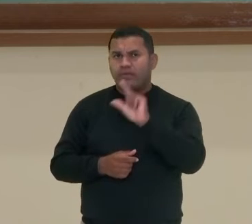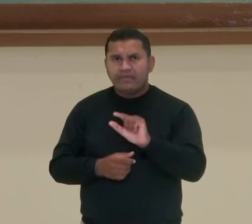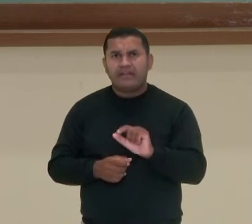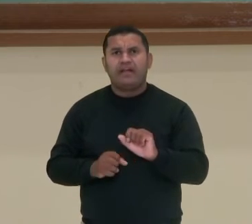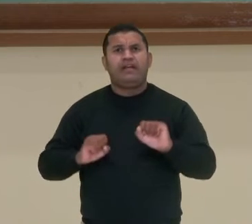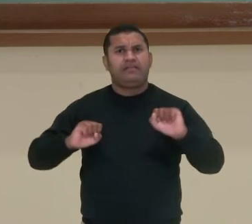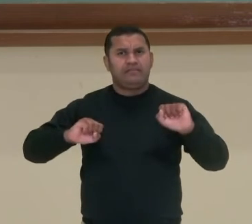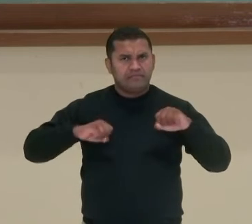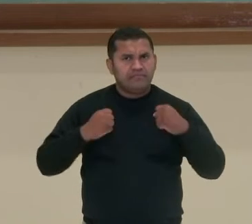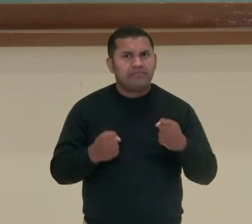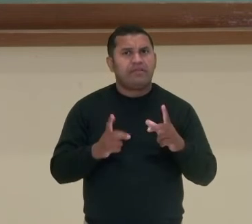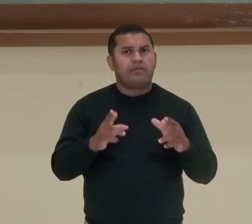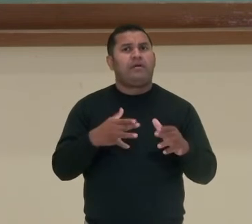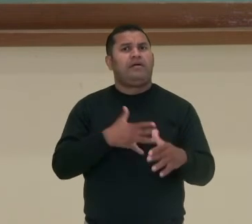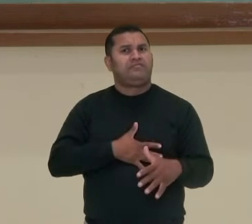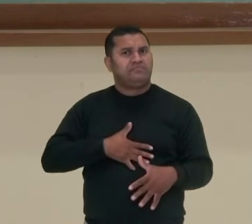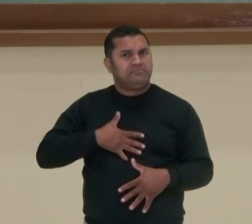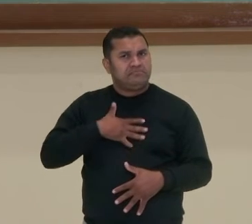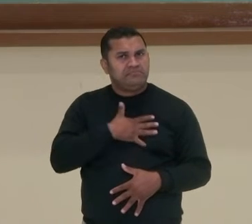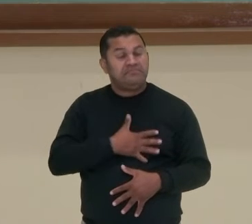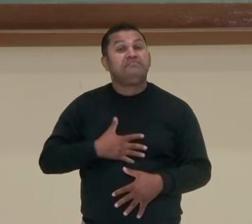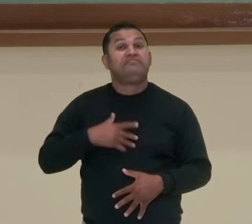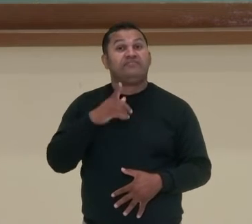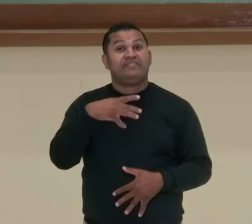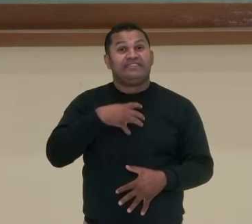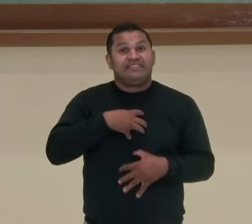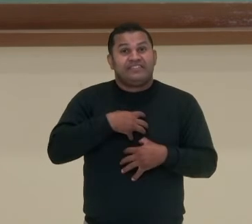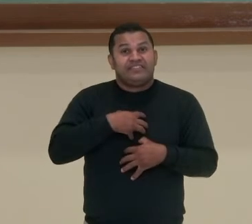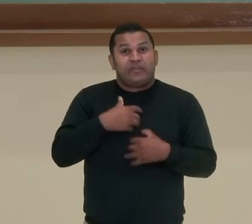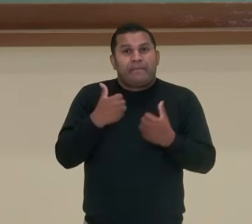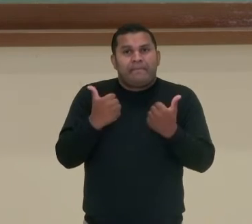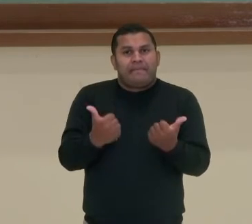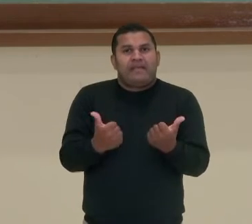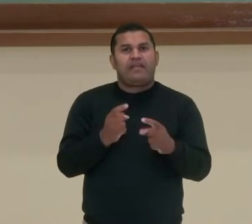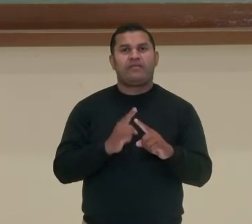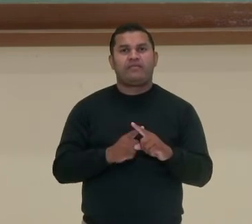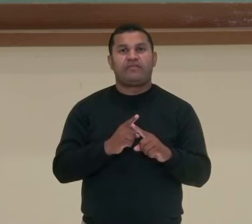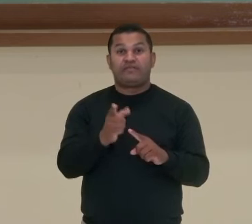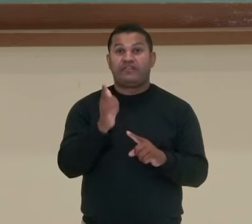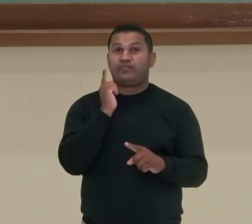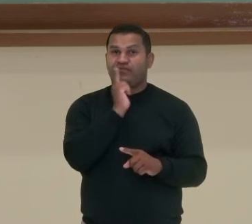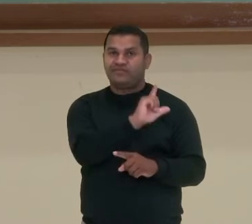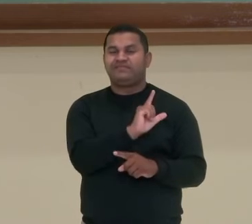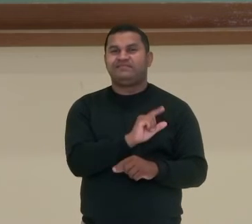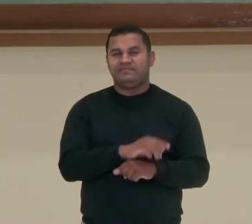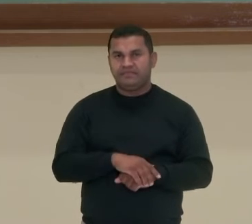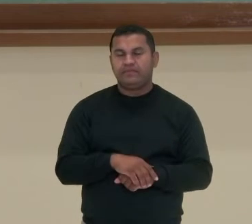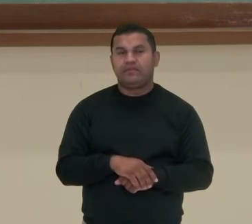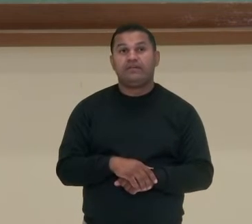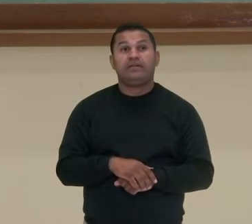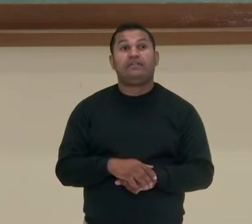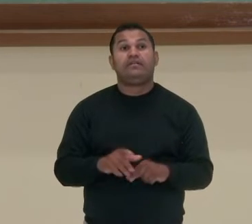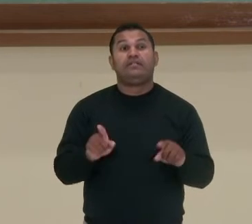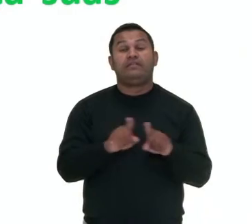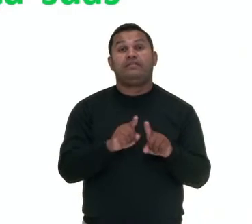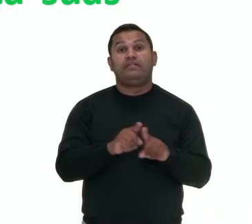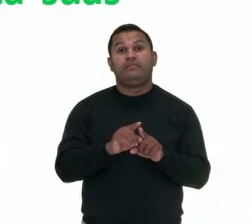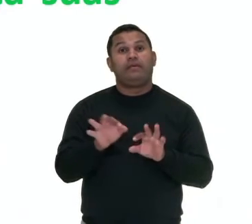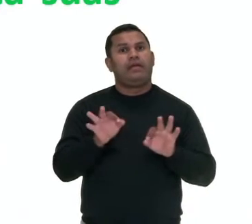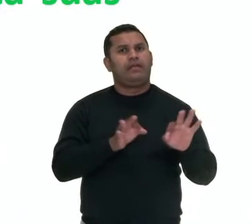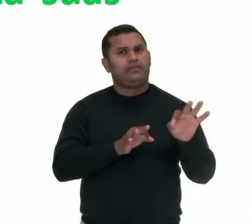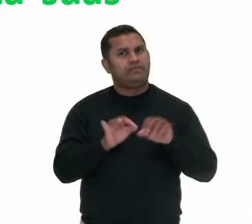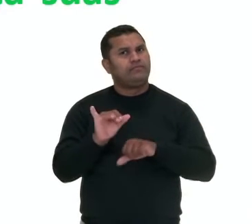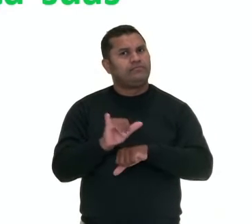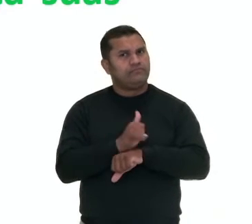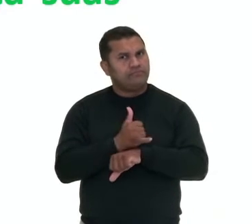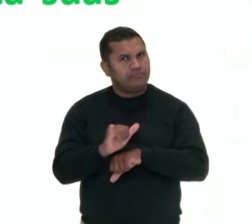uma satisfação, para você sentir-se bem atingido o que você gostaria. E também colocar uma estratégia,